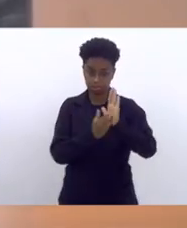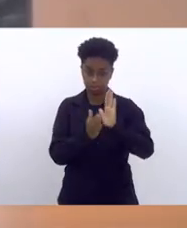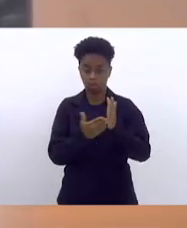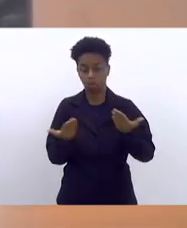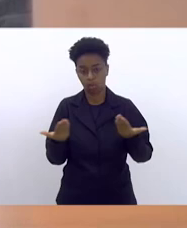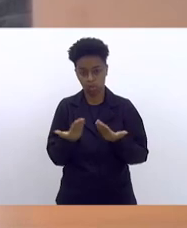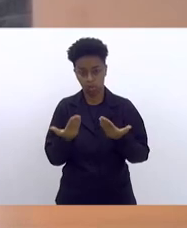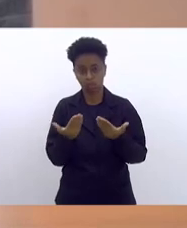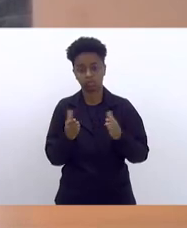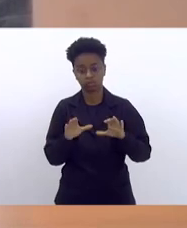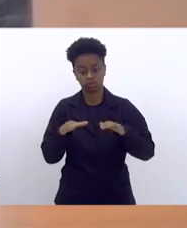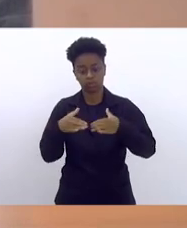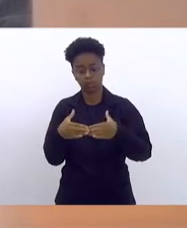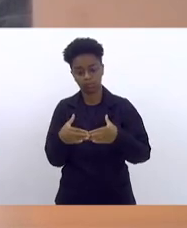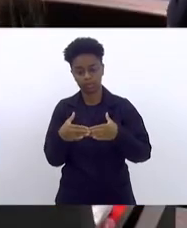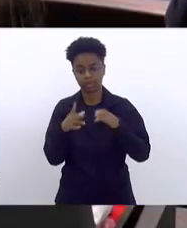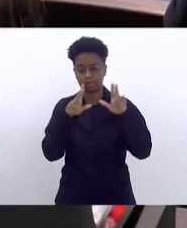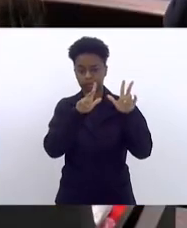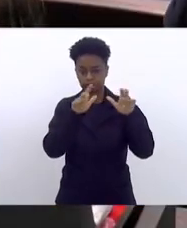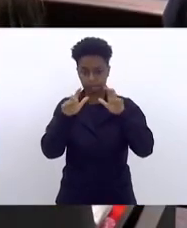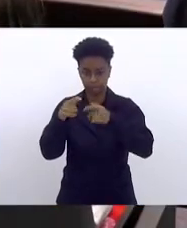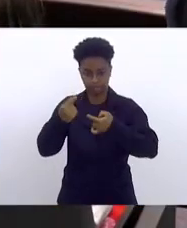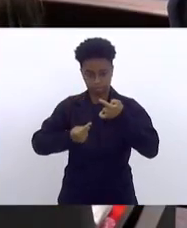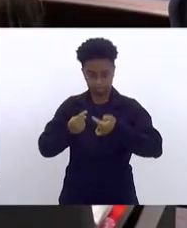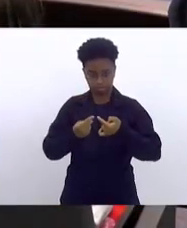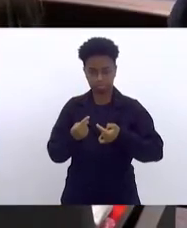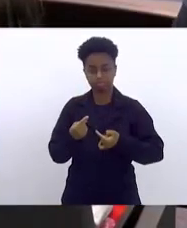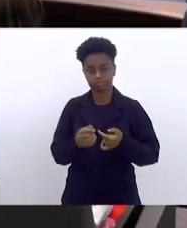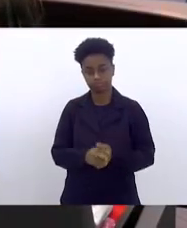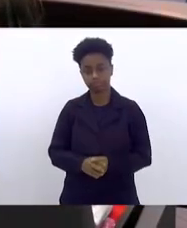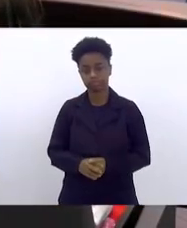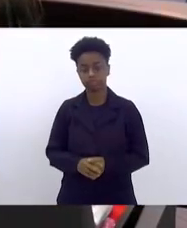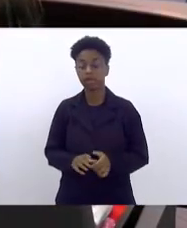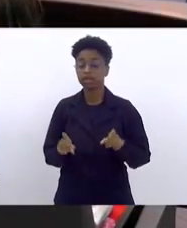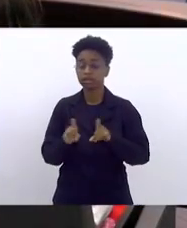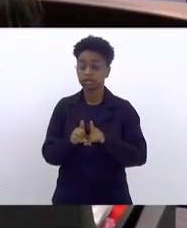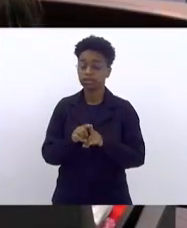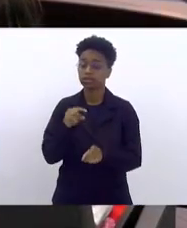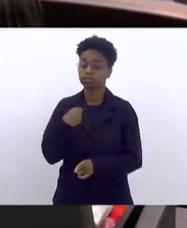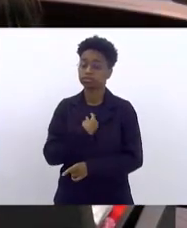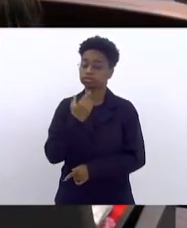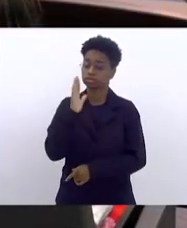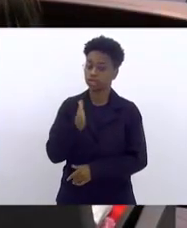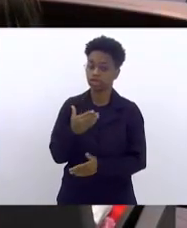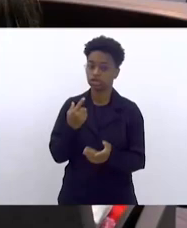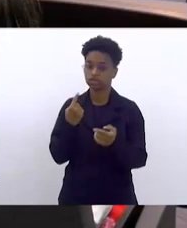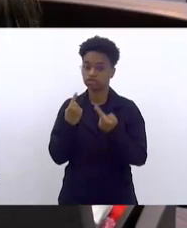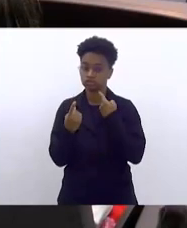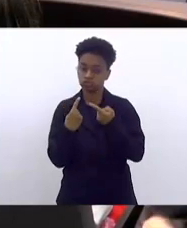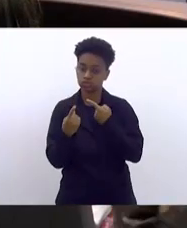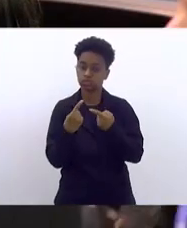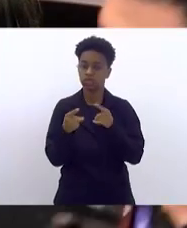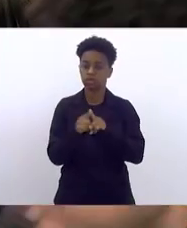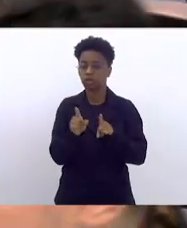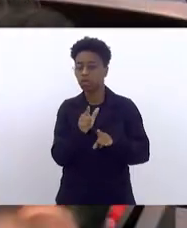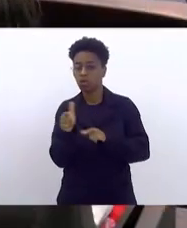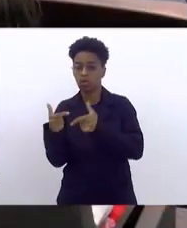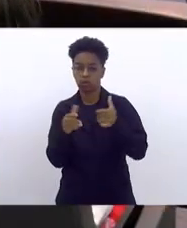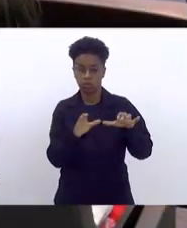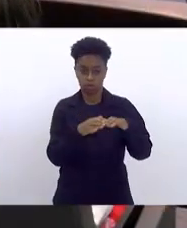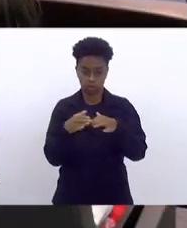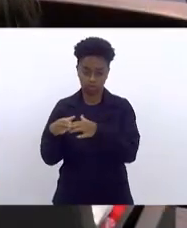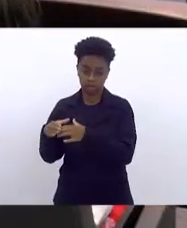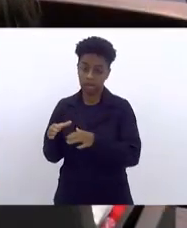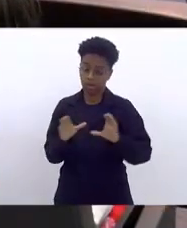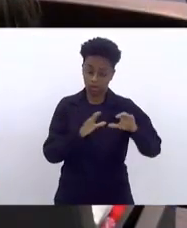comissão desse tema já estamos discutindo e já temos discutido em outras comissões a comissão de